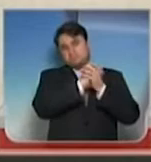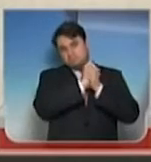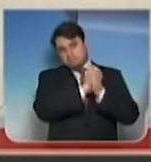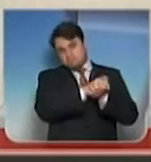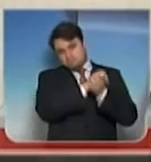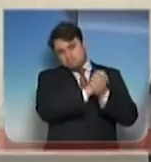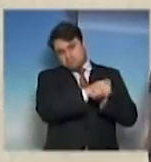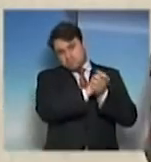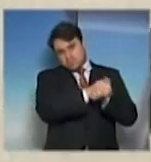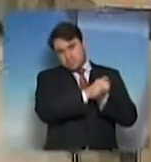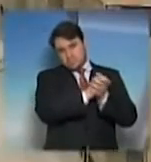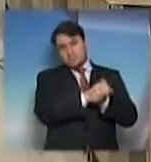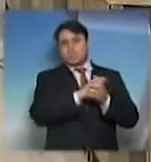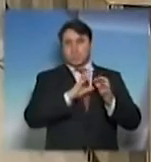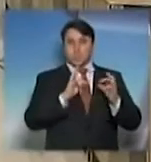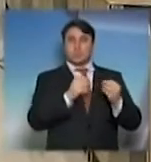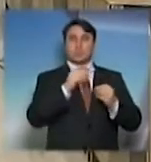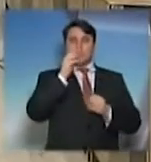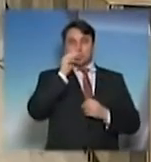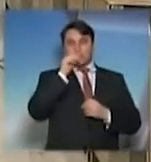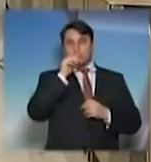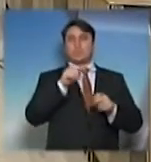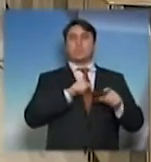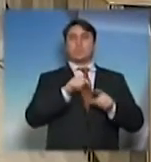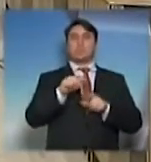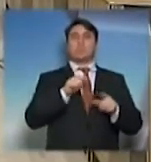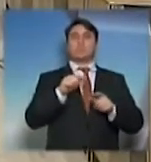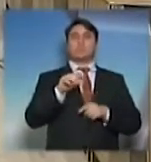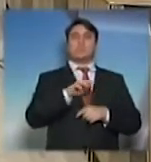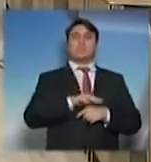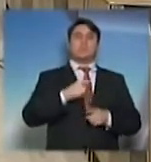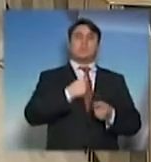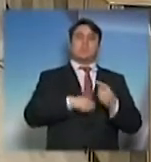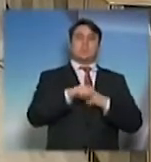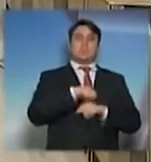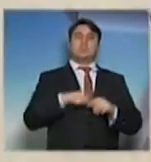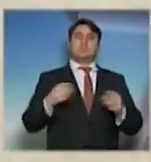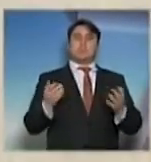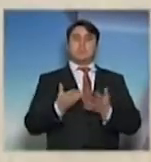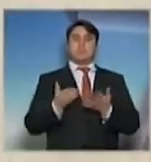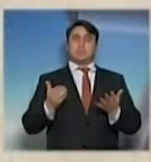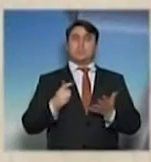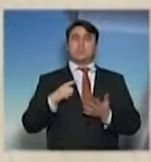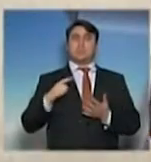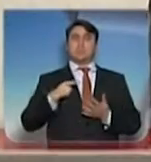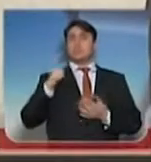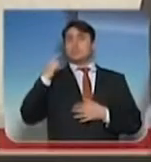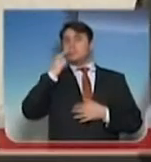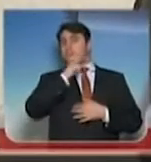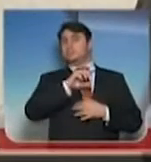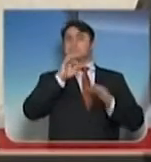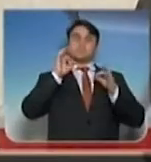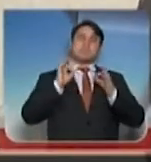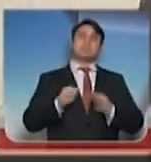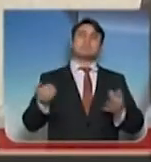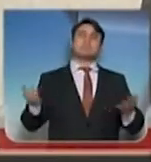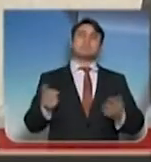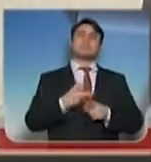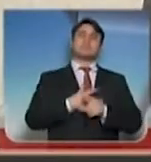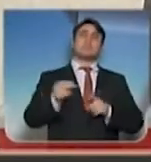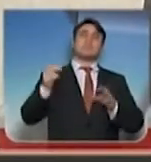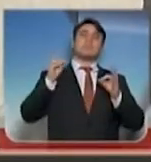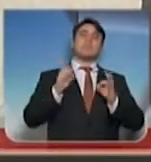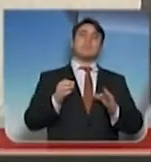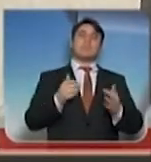os servidores todos os agentes administrativos que hoje conquistaram essa